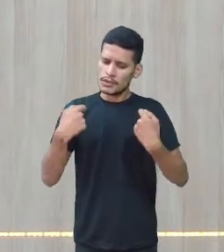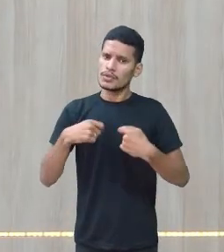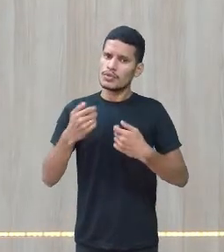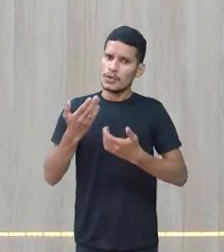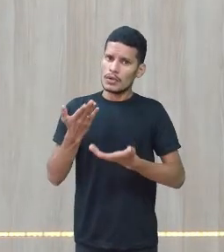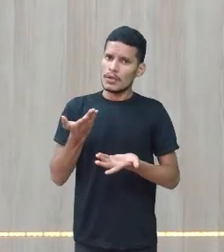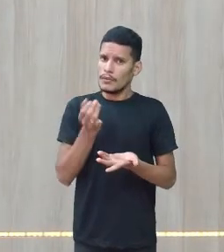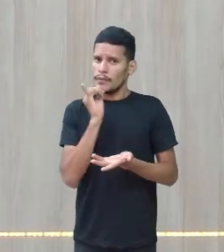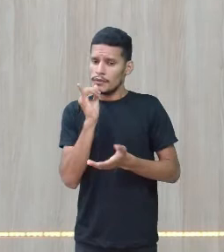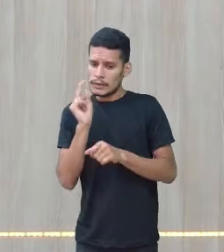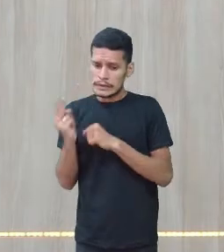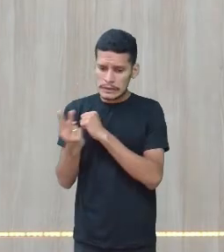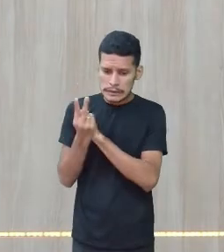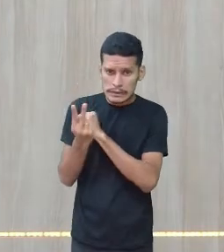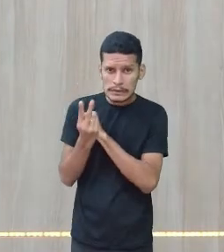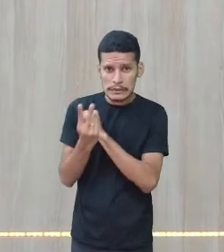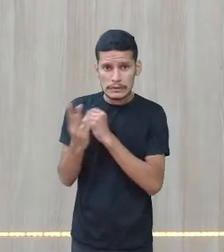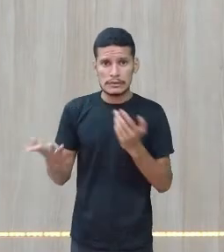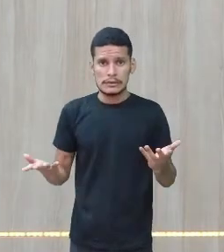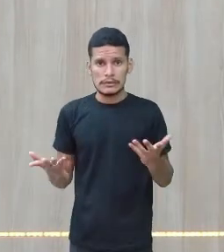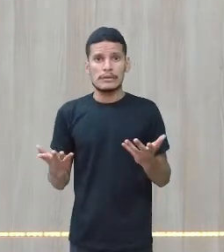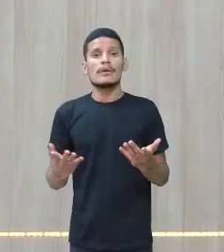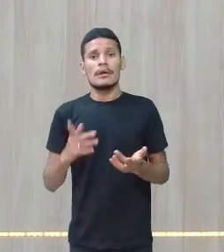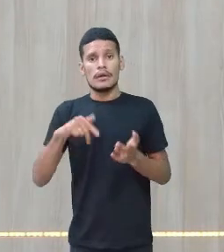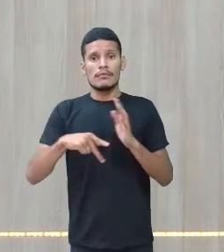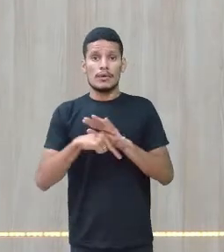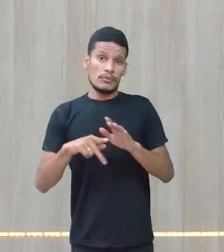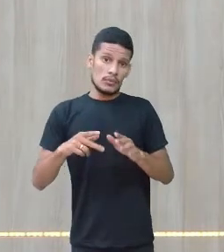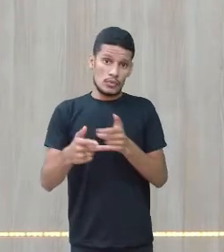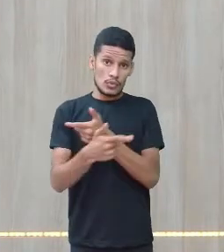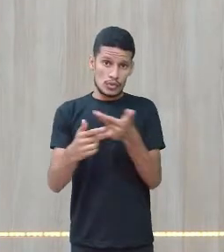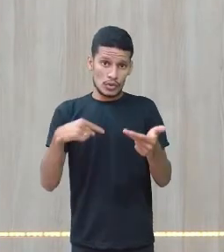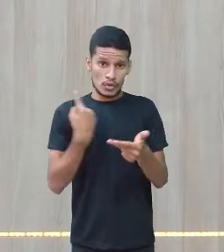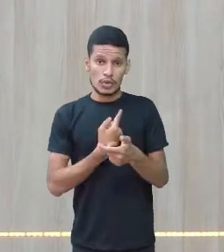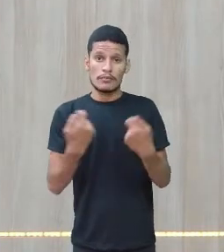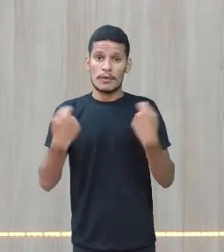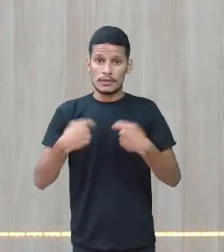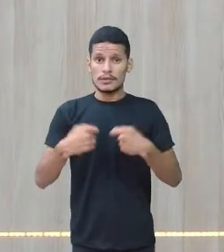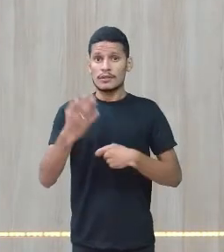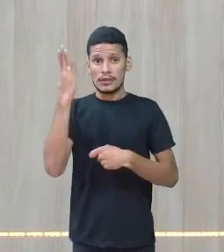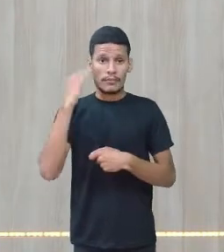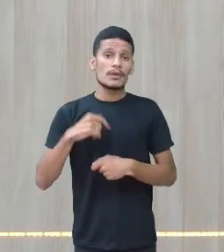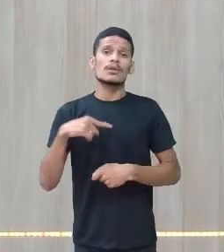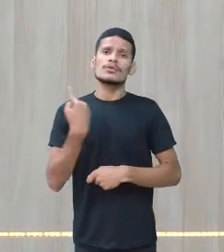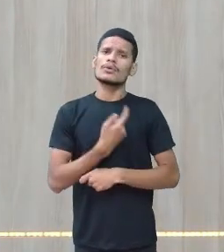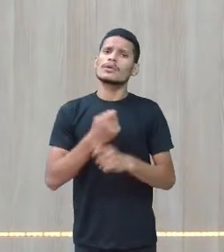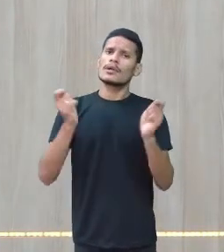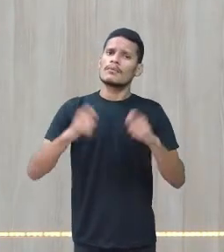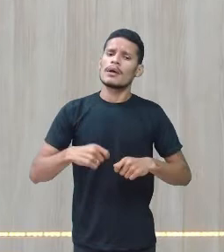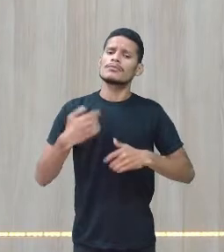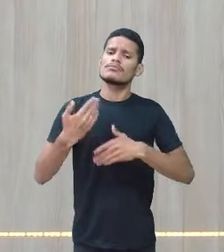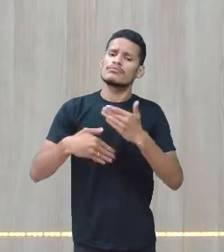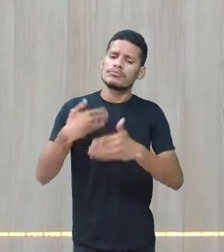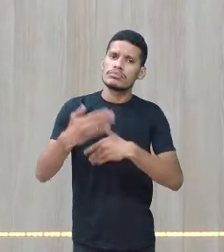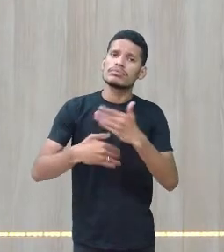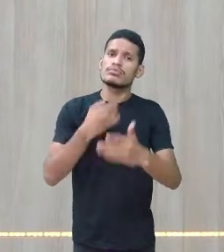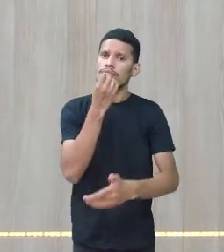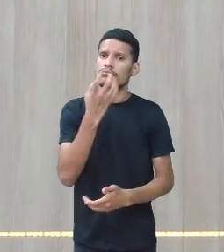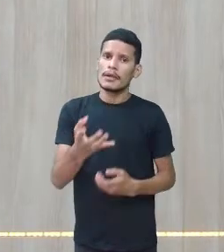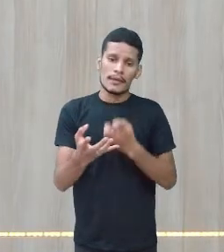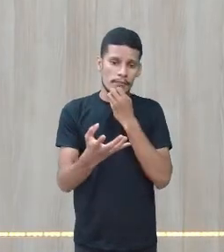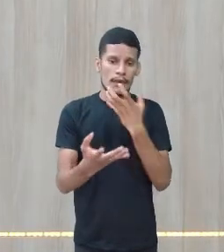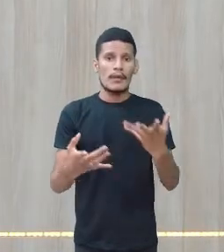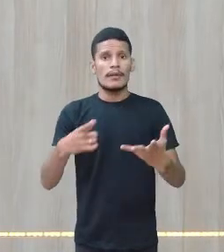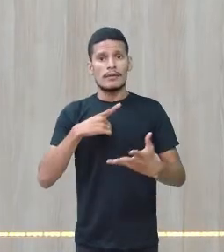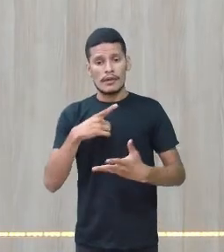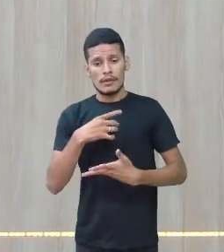em relação a isso. Então, são algo que a gente precisa saber para a gente poder sair bem, para a gente poder ter a